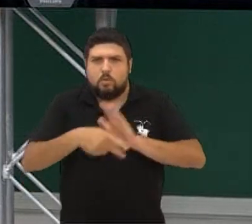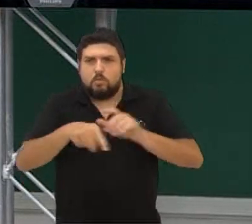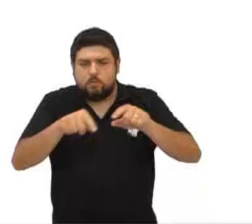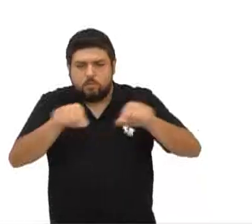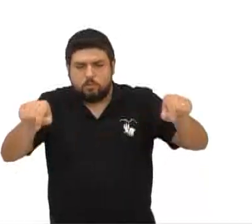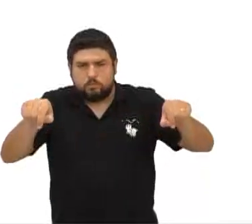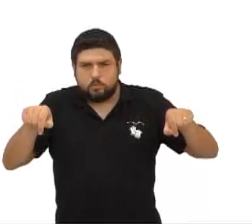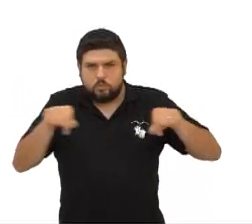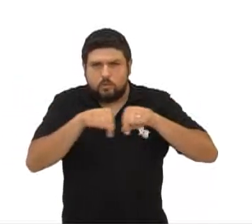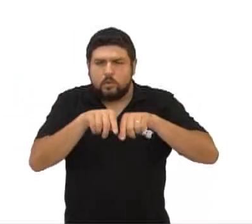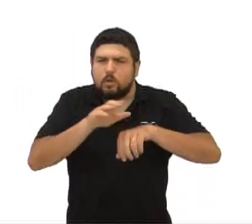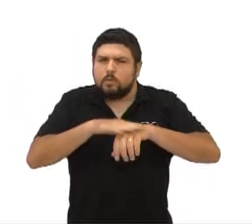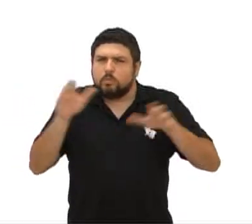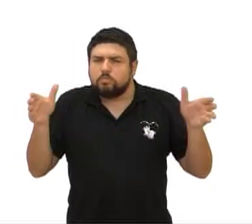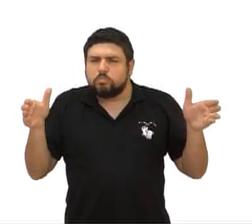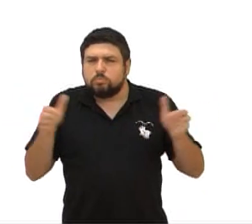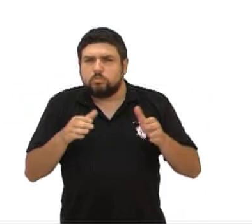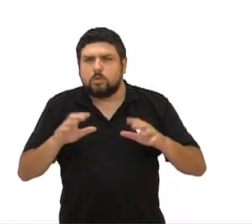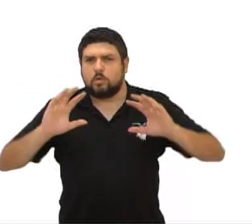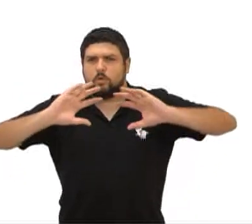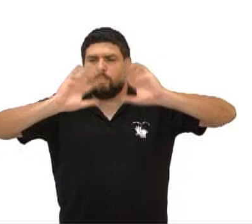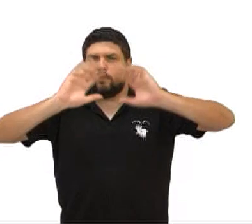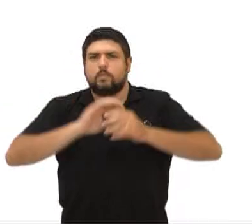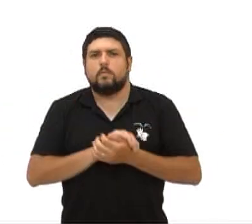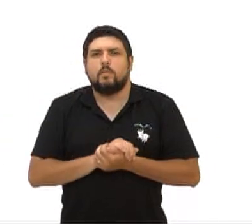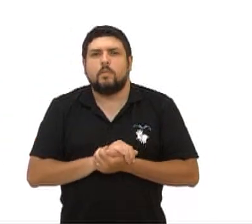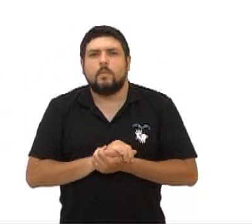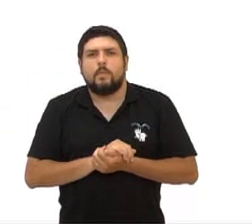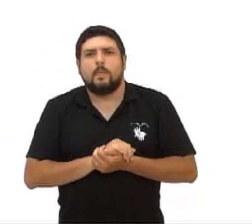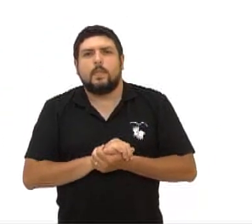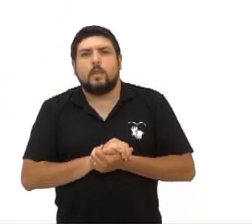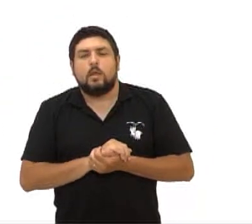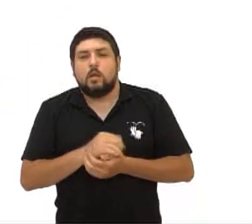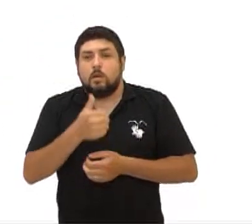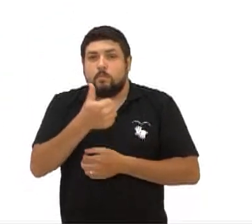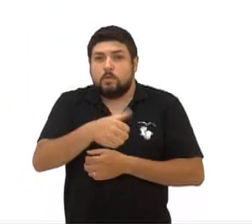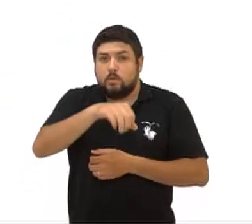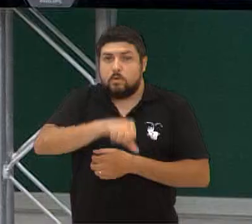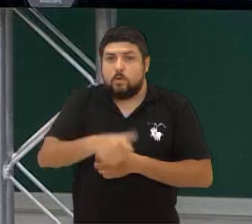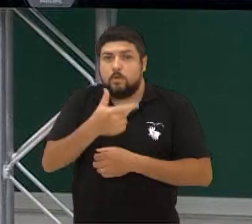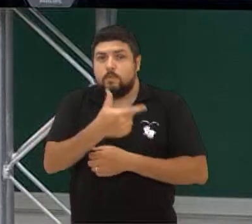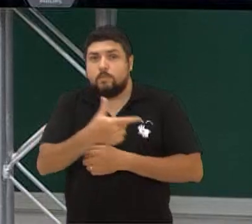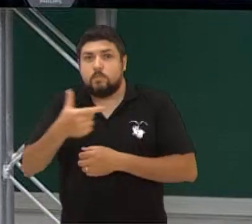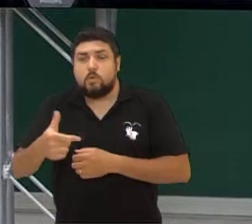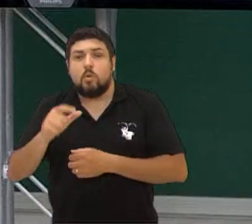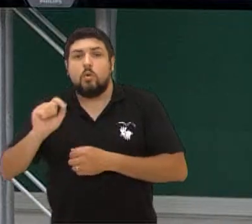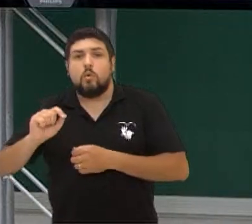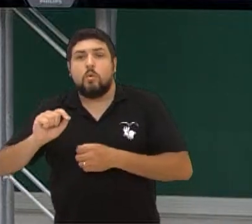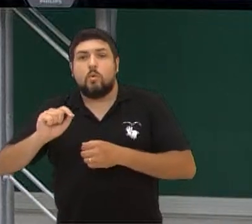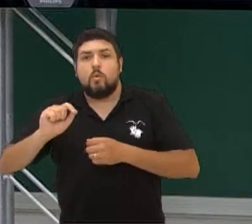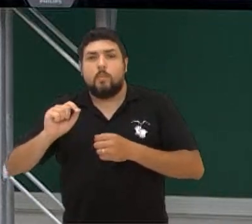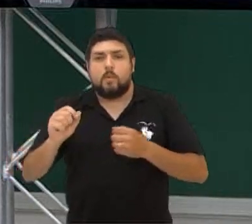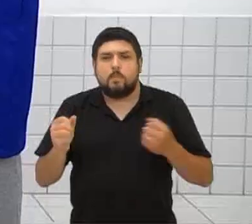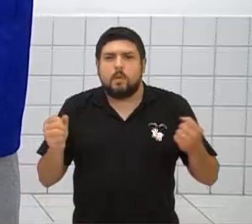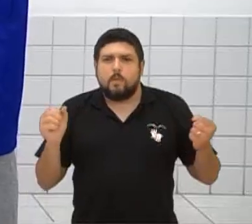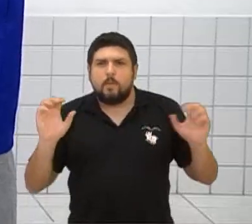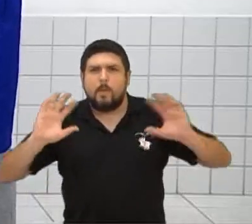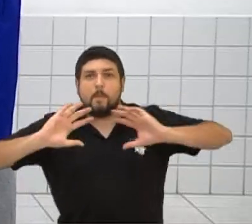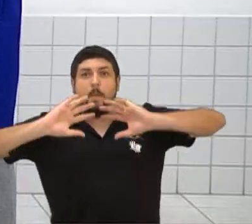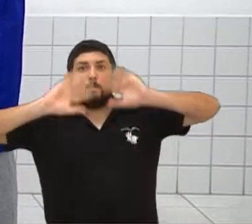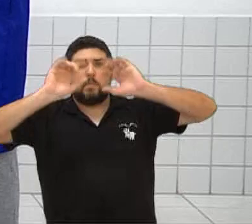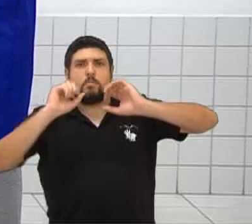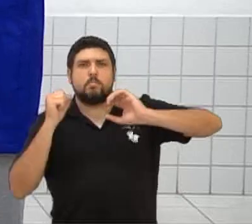em 1922, os 3 toques por equipe que foram regulamentados aí dentro do jogo.